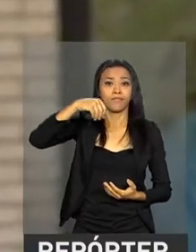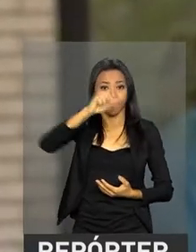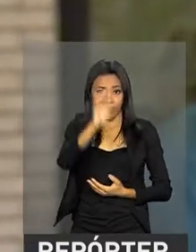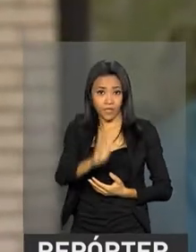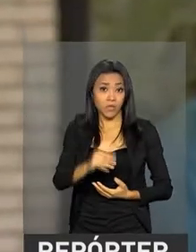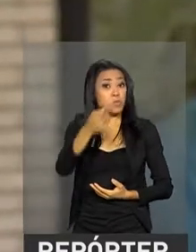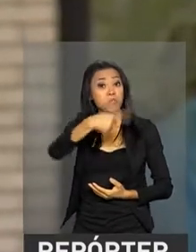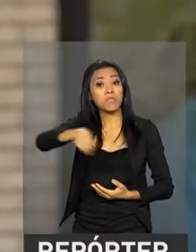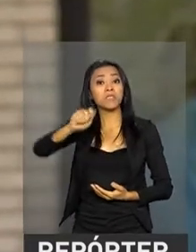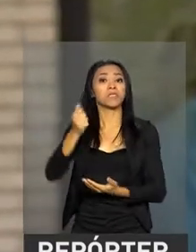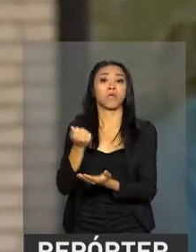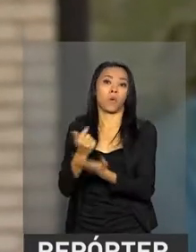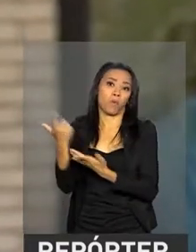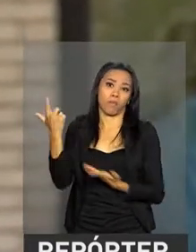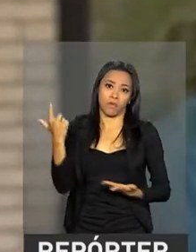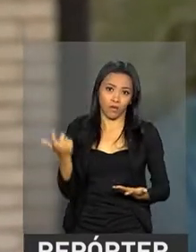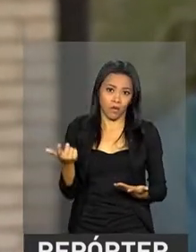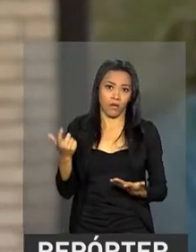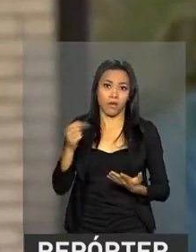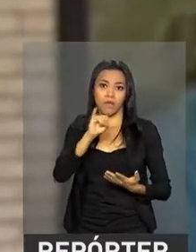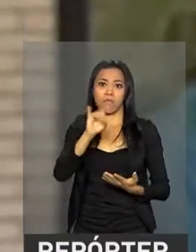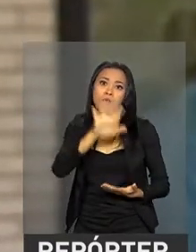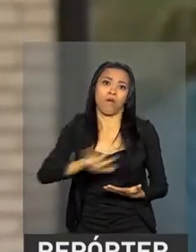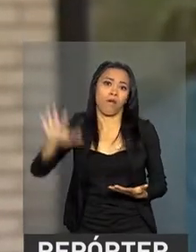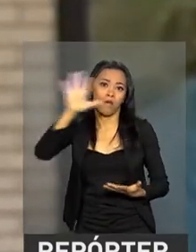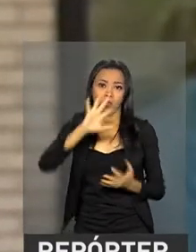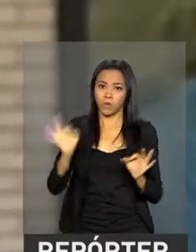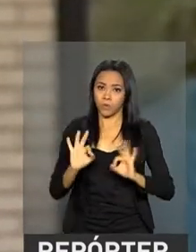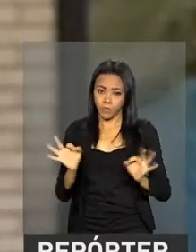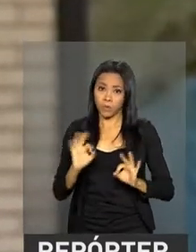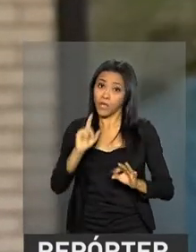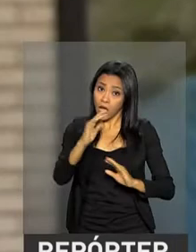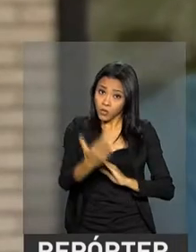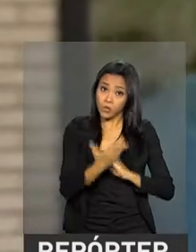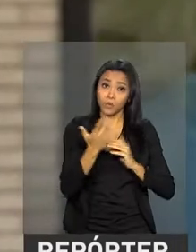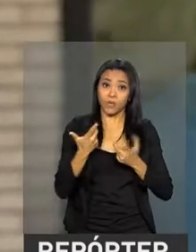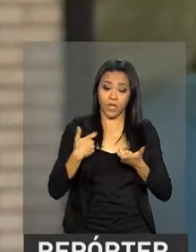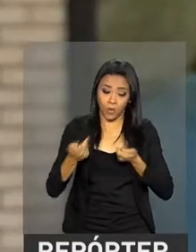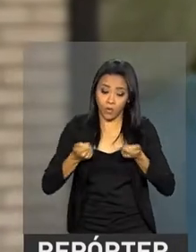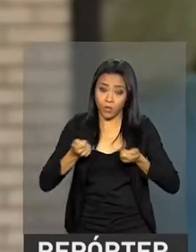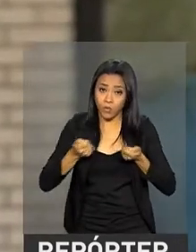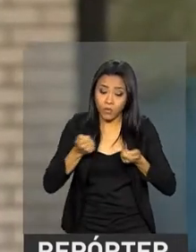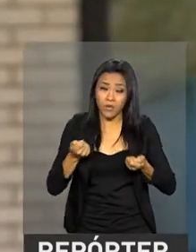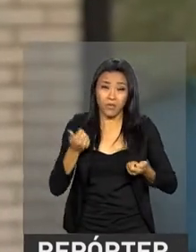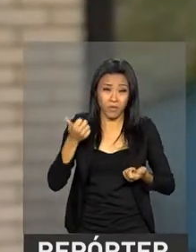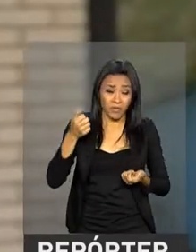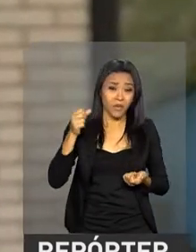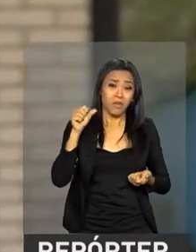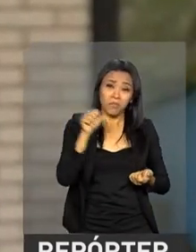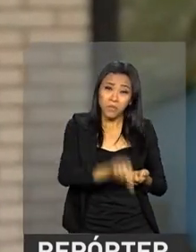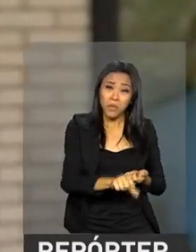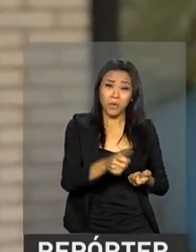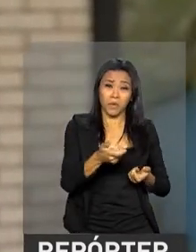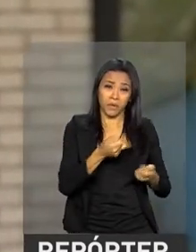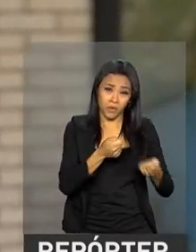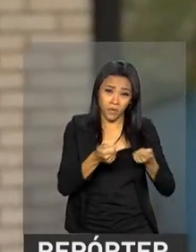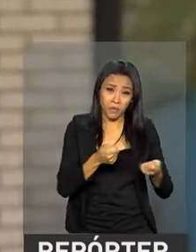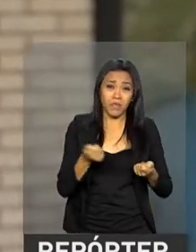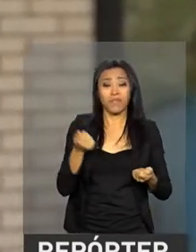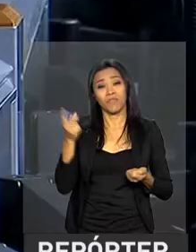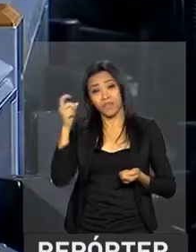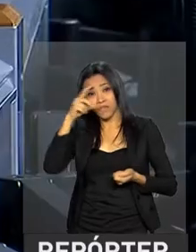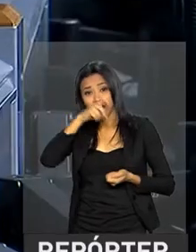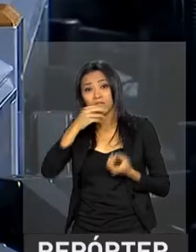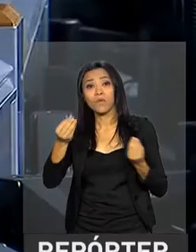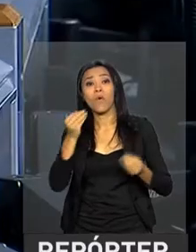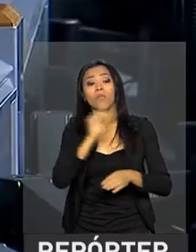que ajuda a economia, ajudando a economia ajuda também, porque quanto pior a economia, mais fragilizada fica a defesa do meio